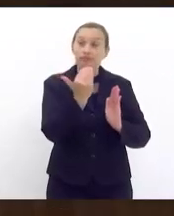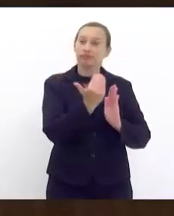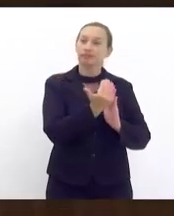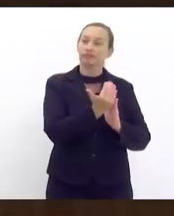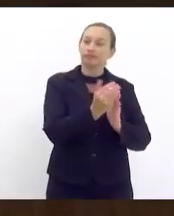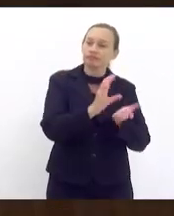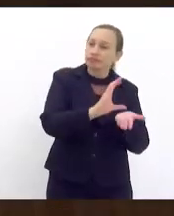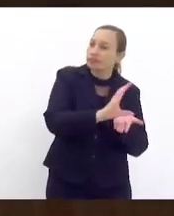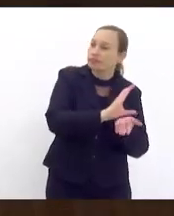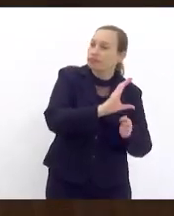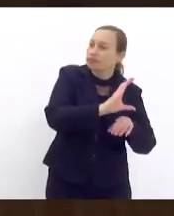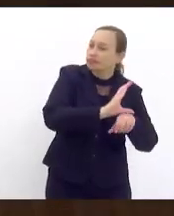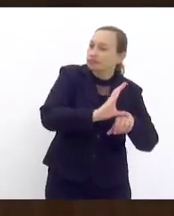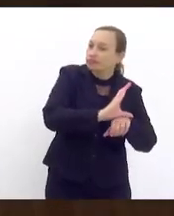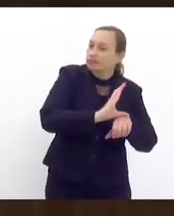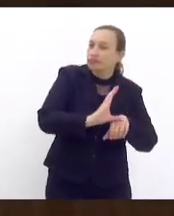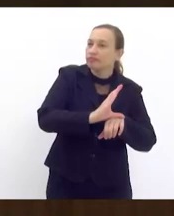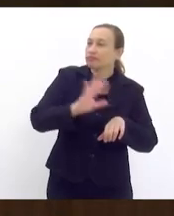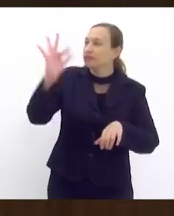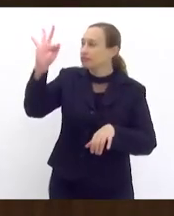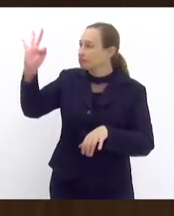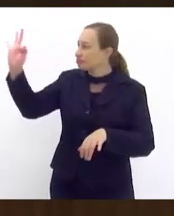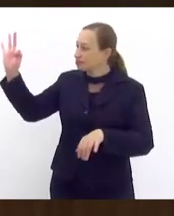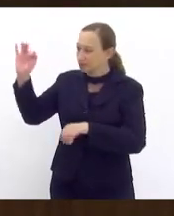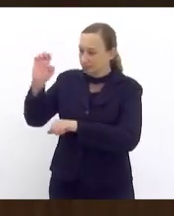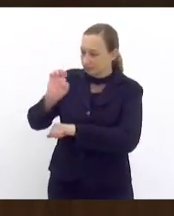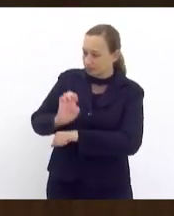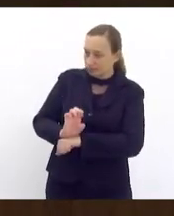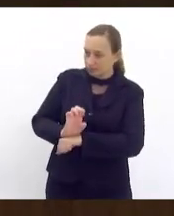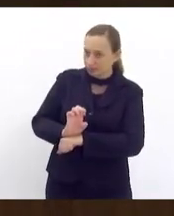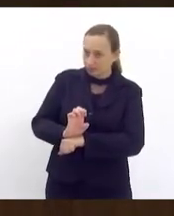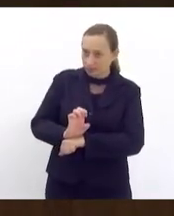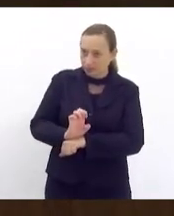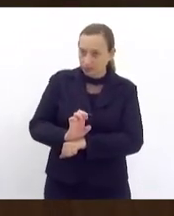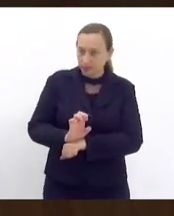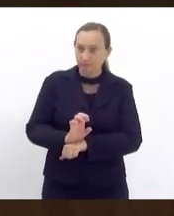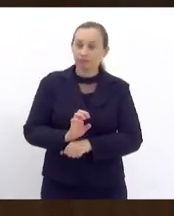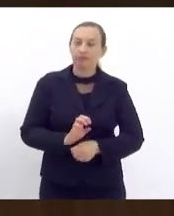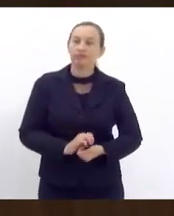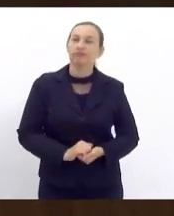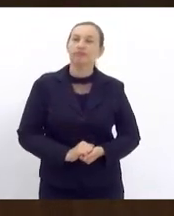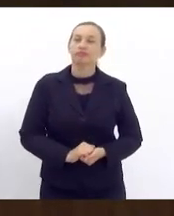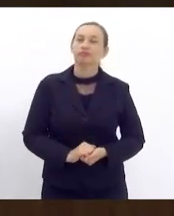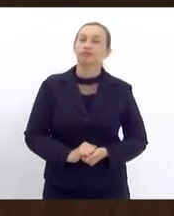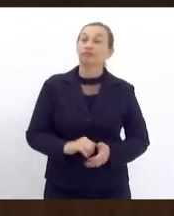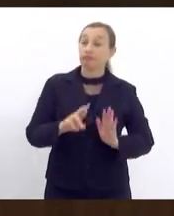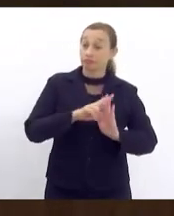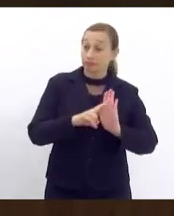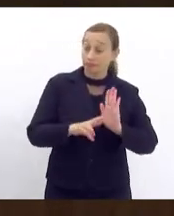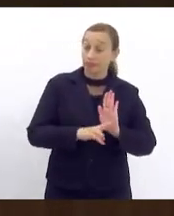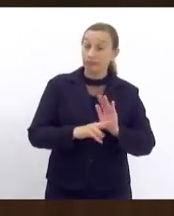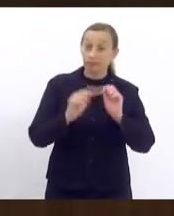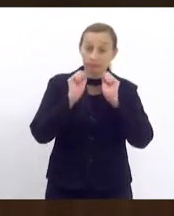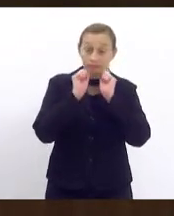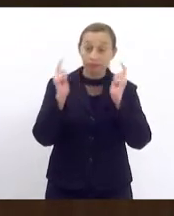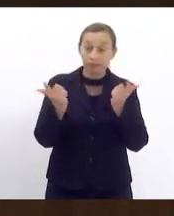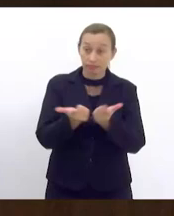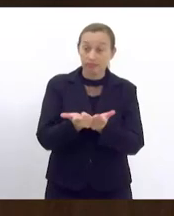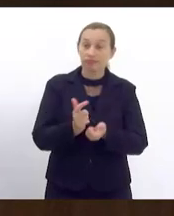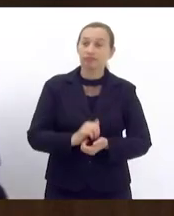a Constituição Federal do Estado e os titãs do nosso Regimento Interno